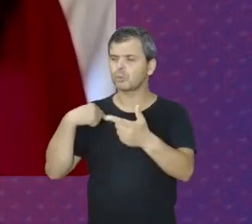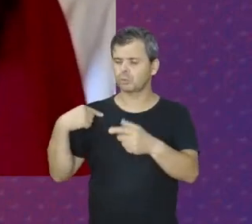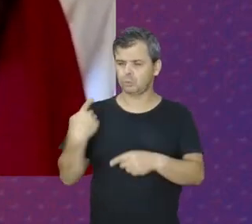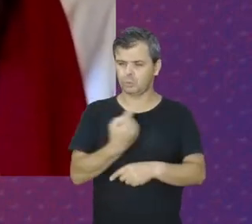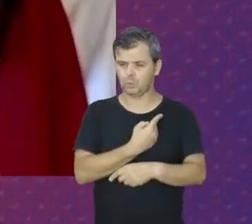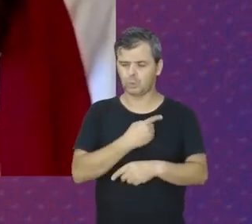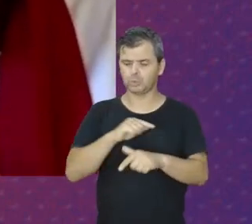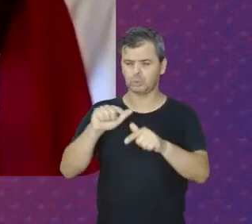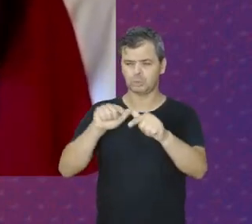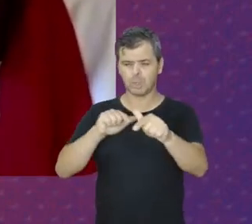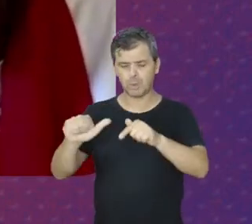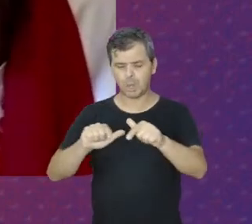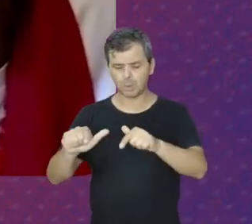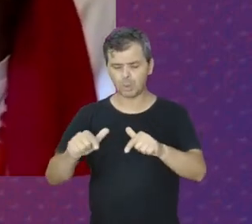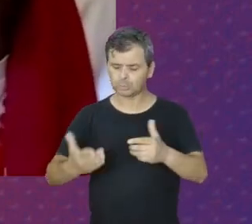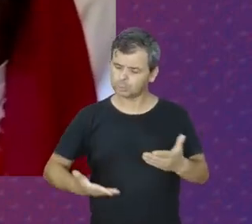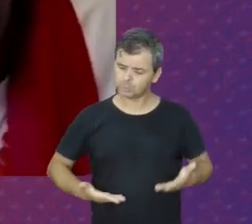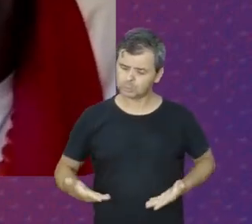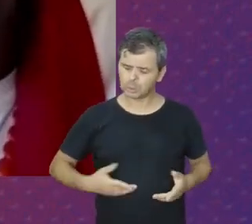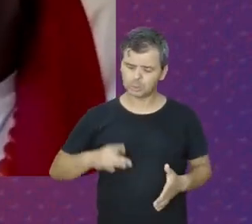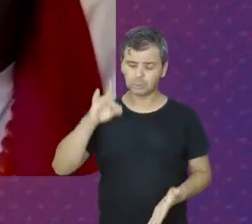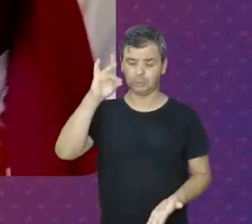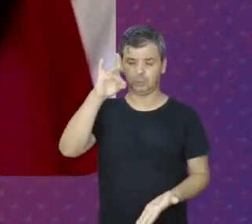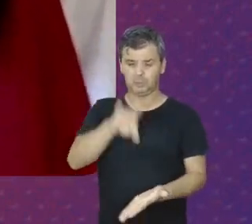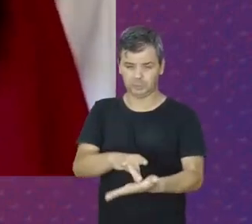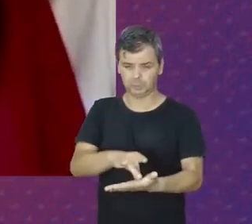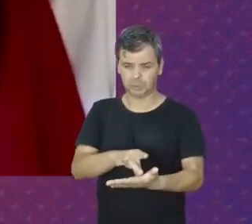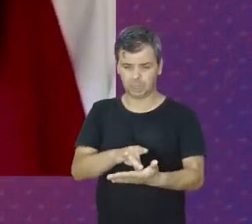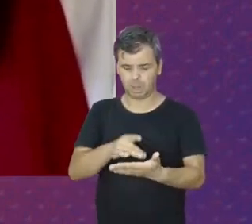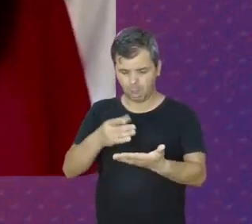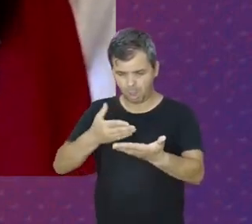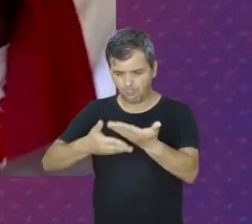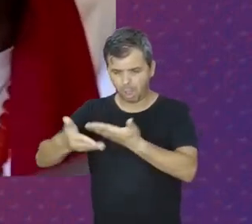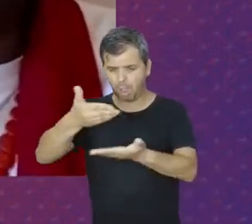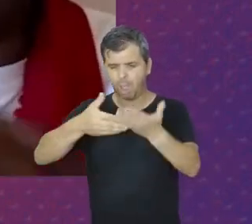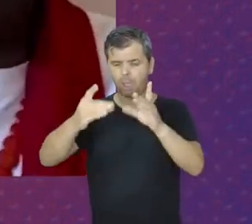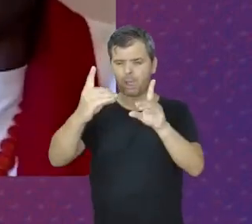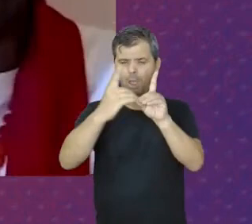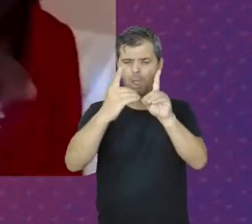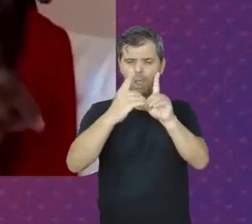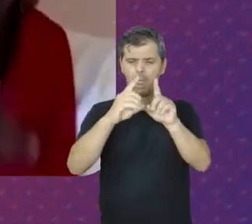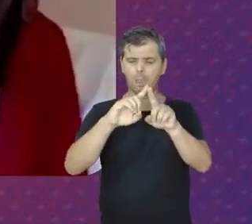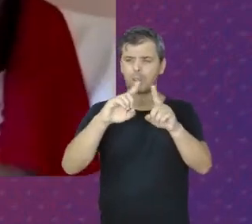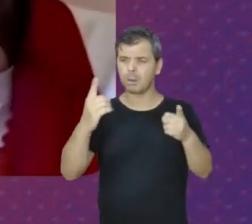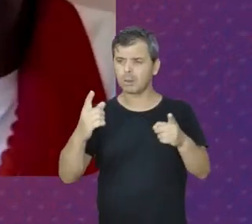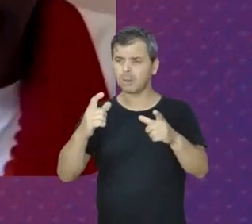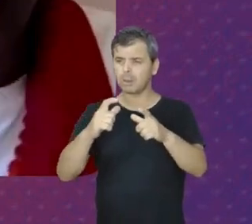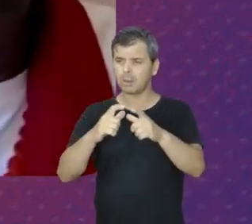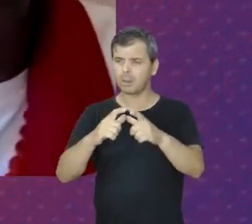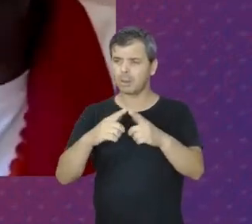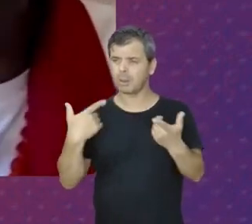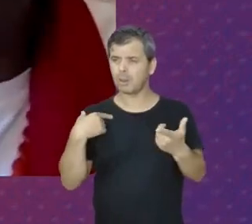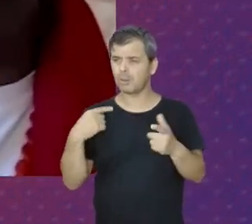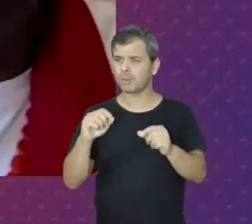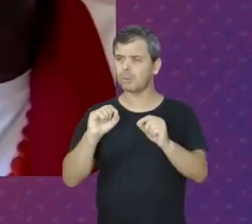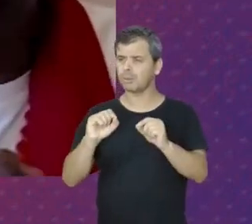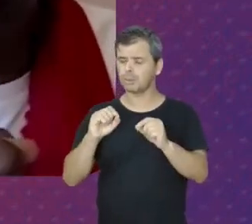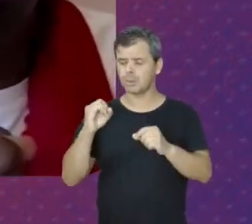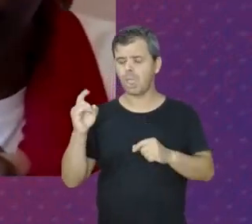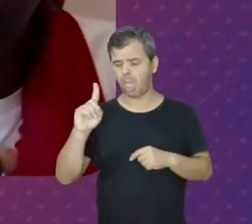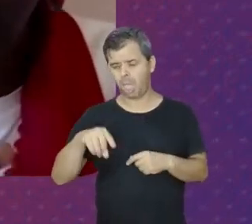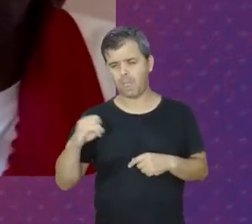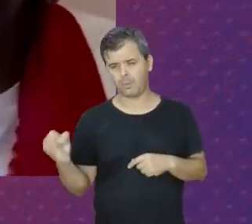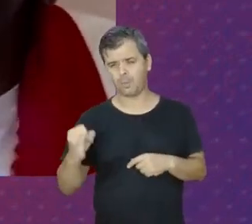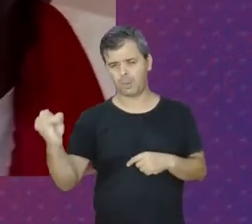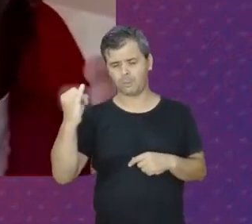nossos servidores para que eles possam, de fato, atender essa demanda, que é uma demanda muito importante